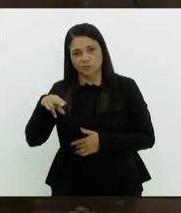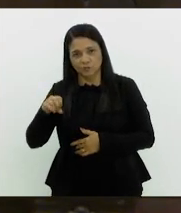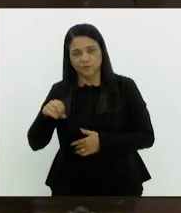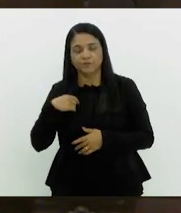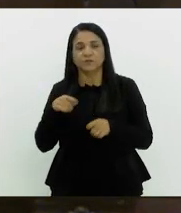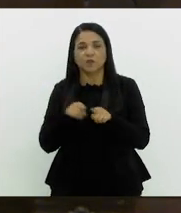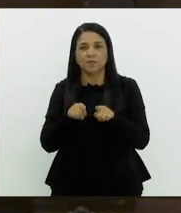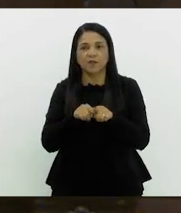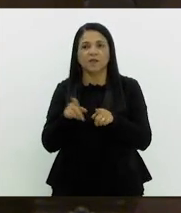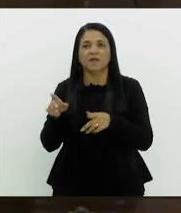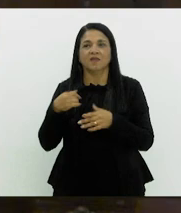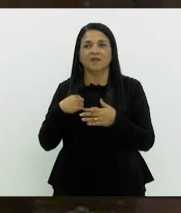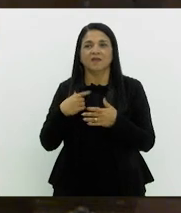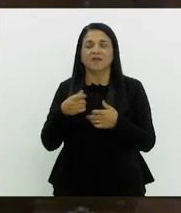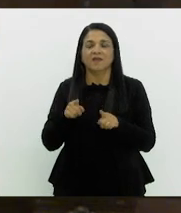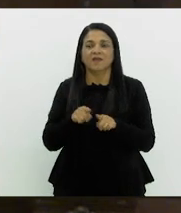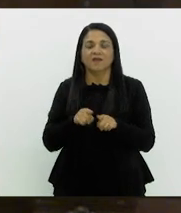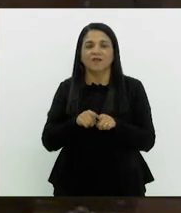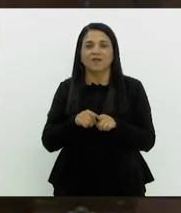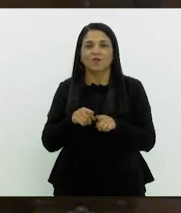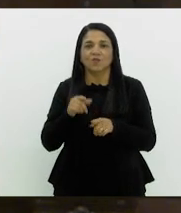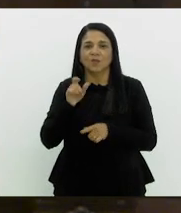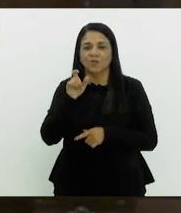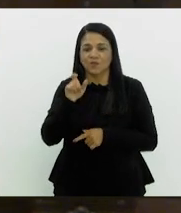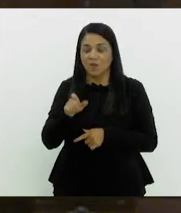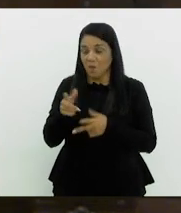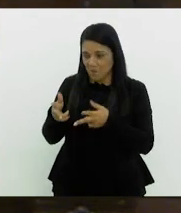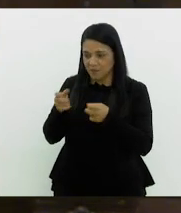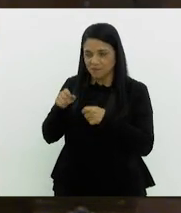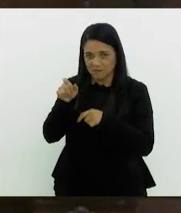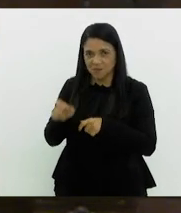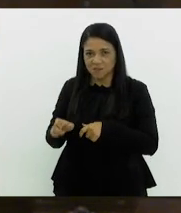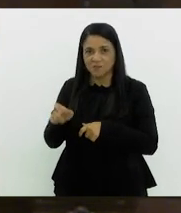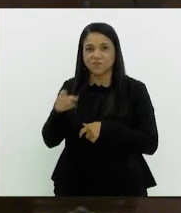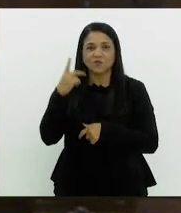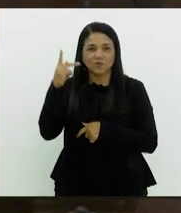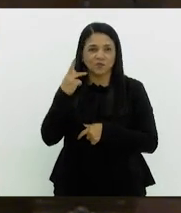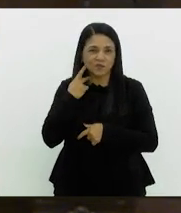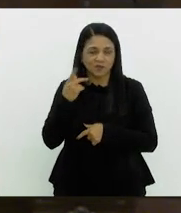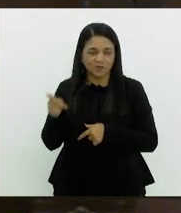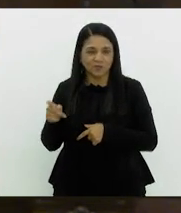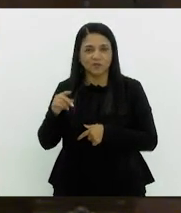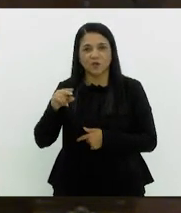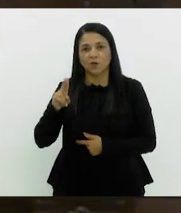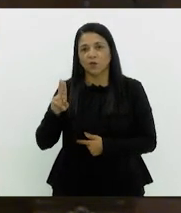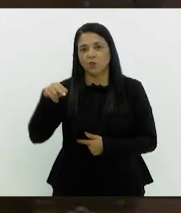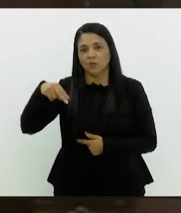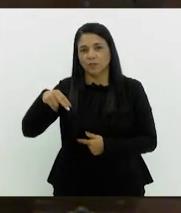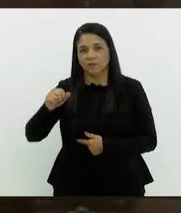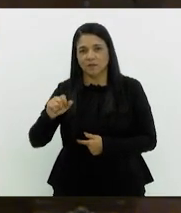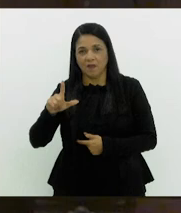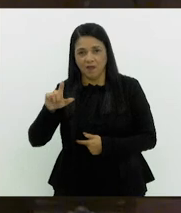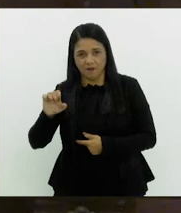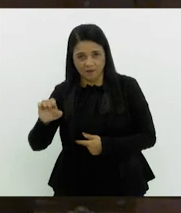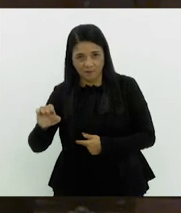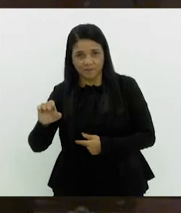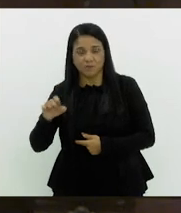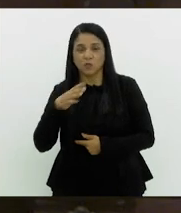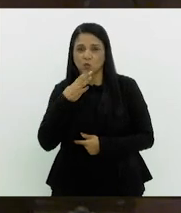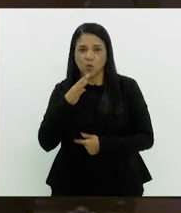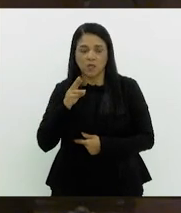que se ausentar, mas eu vi, o vi aqui de longe. A UNALI, para quem não conhece, é a